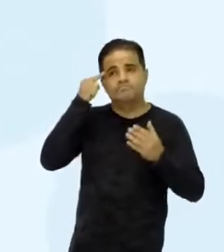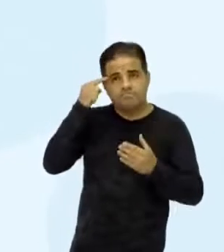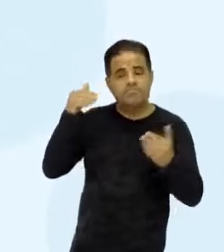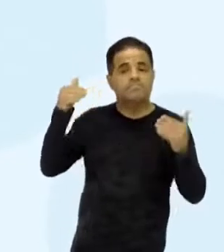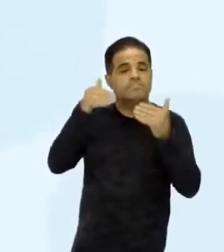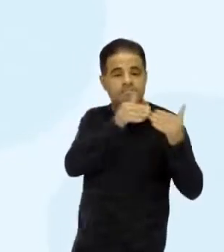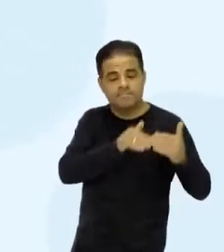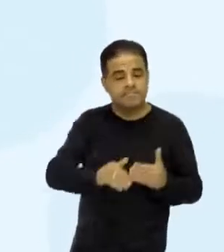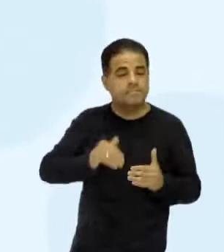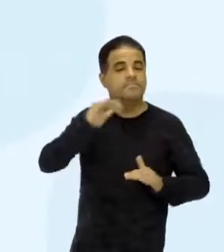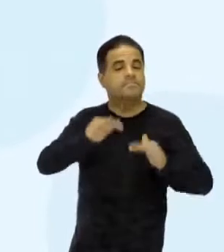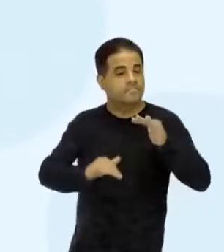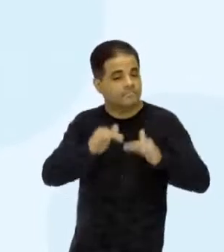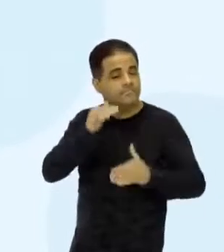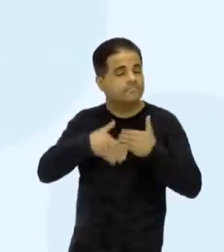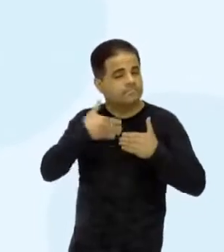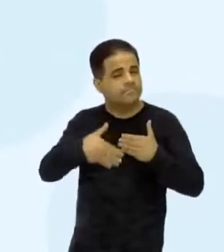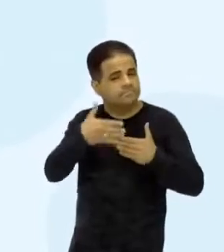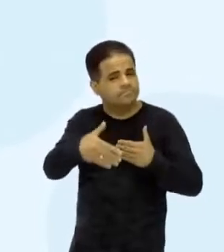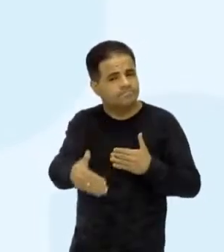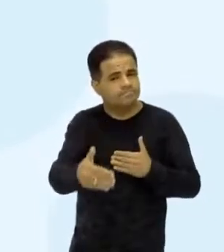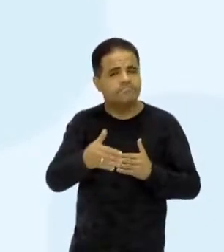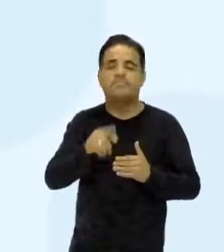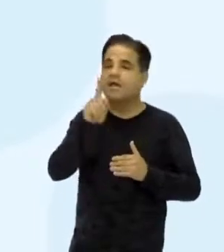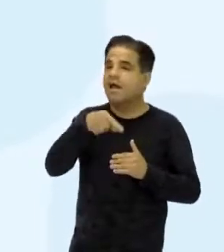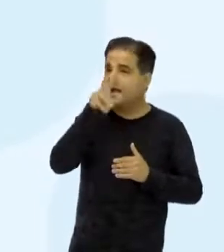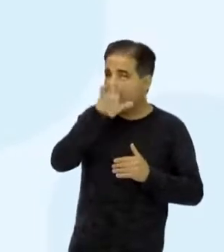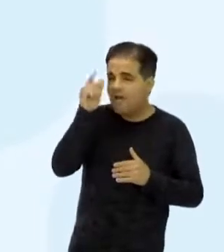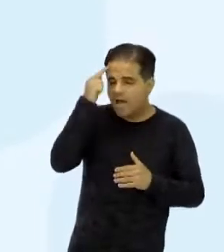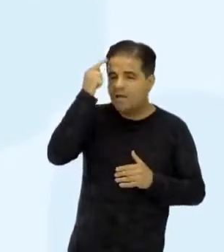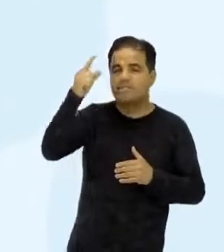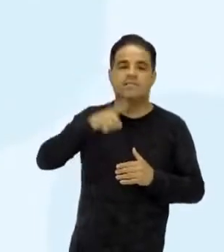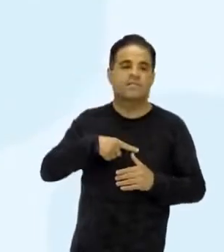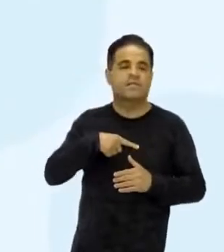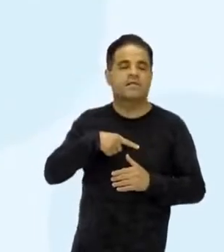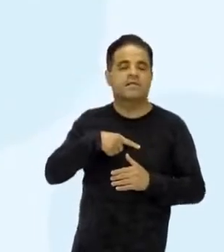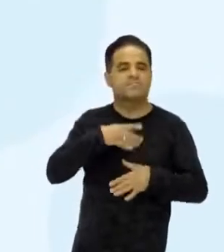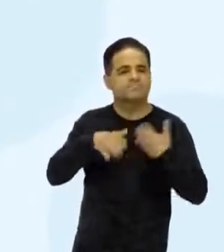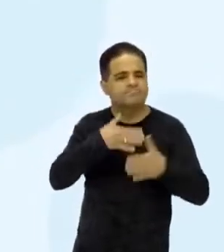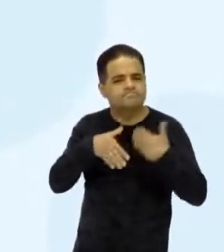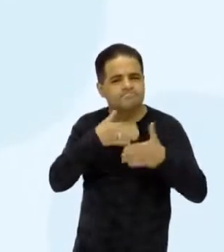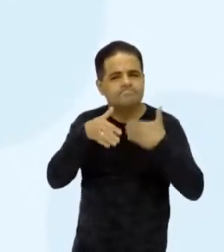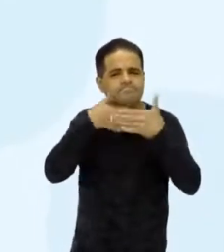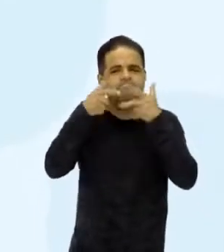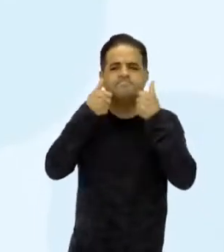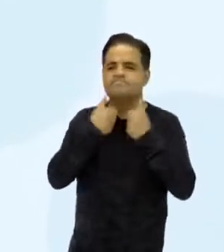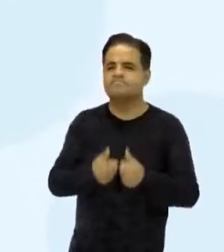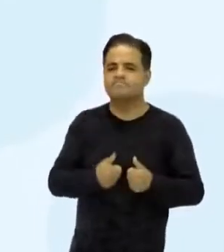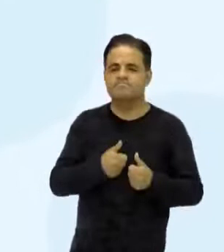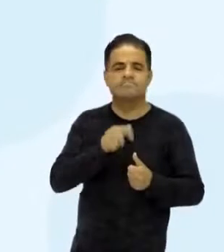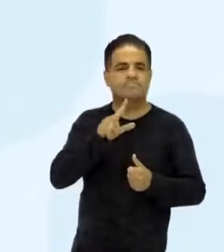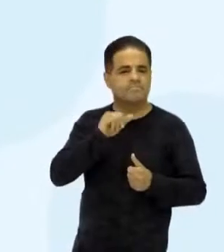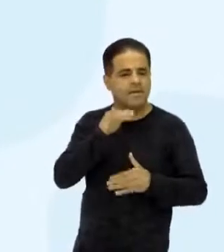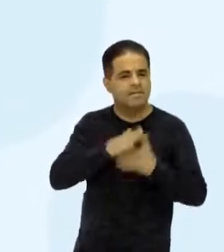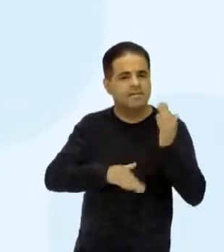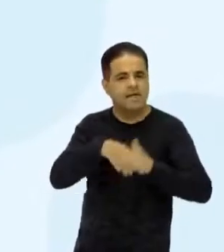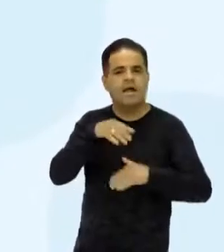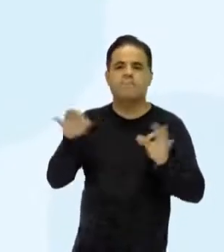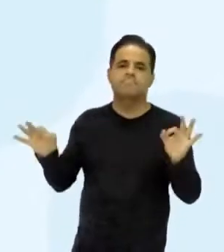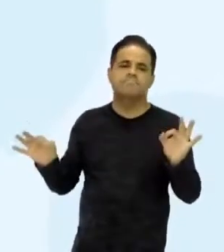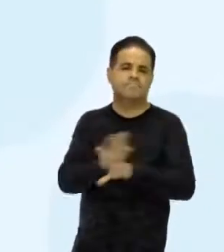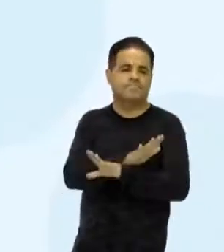e com a variação, enfim, aí sim que ele vai ter um determinado organismo se sobressaindo, sendo mais apto naquele